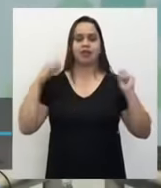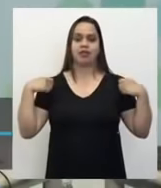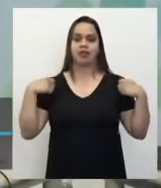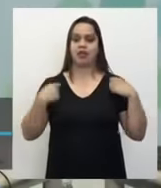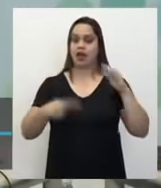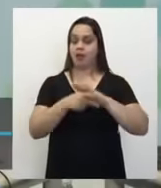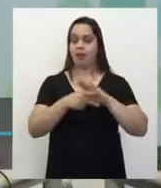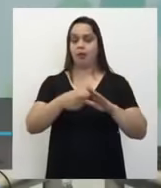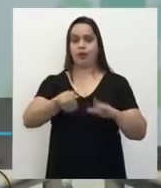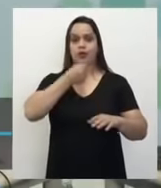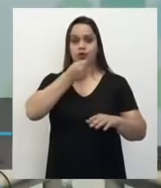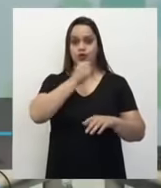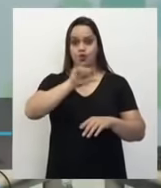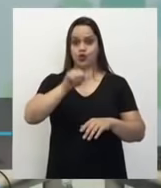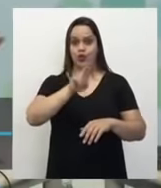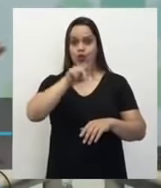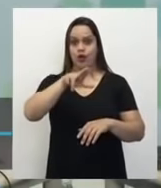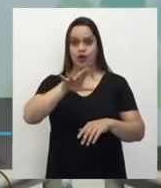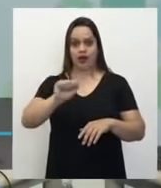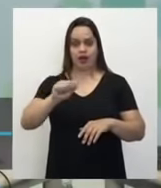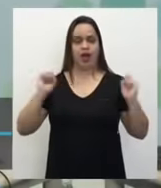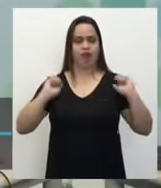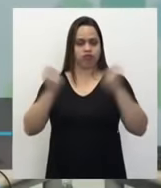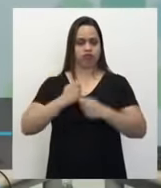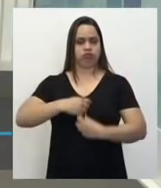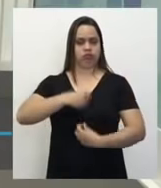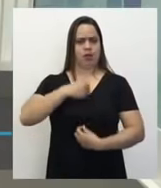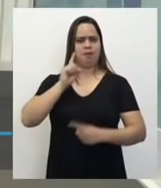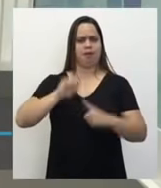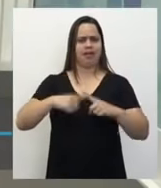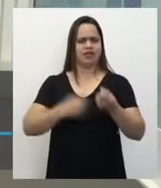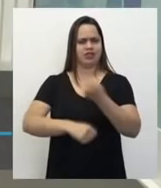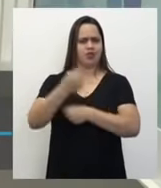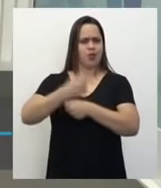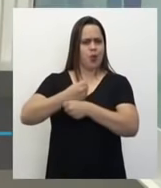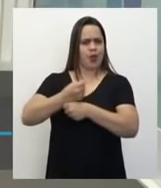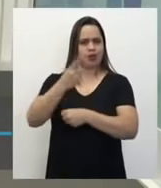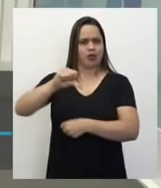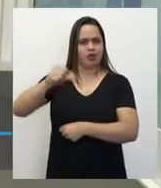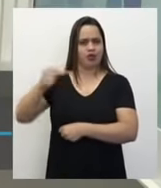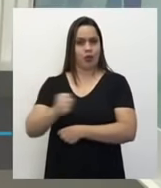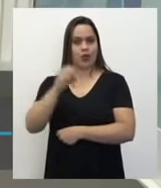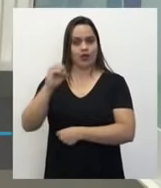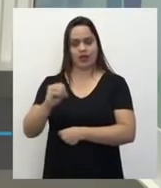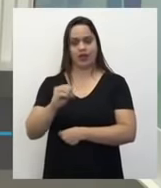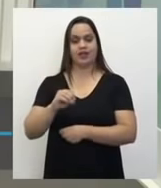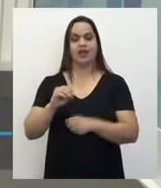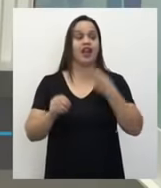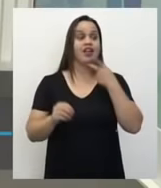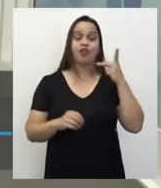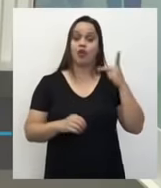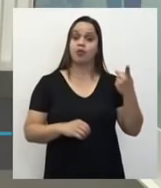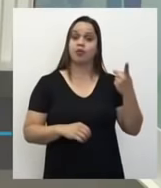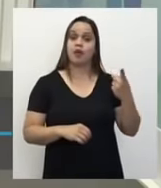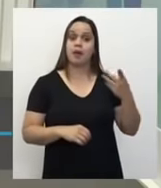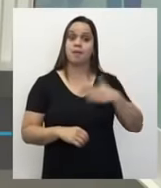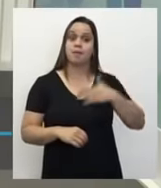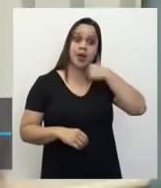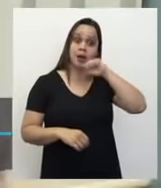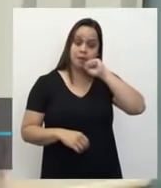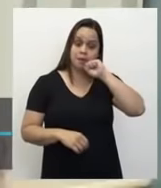jornalistas utilizavam, mas isso na década de 80, né, há muitos anos atrás. Prestaram atenção no que a professora Márcia falou, ela falou, a minha mãe mandava trazer revista da